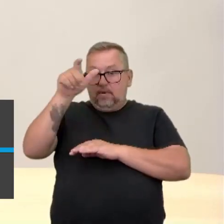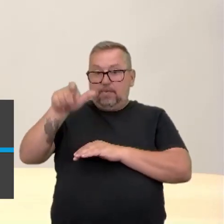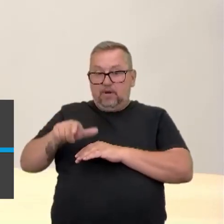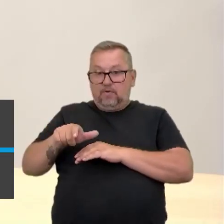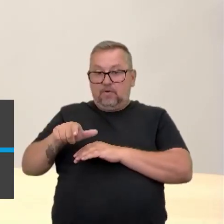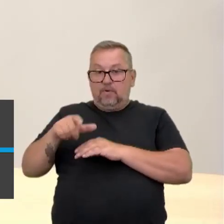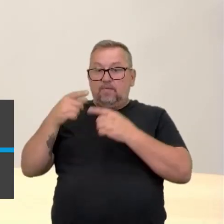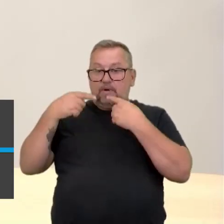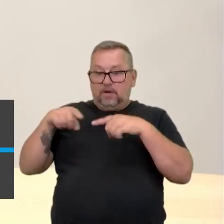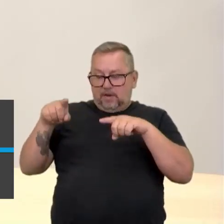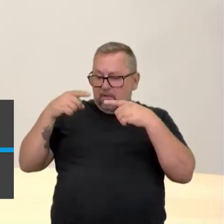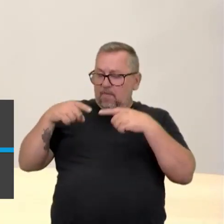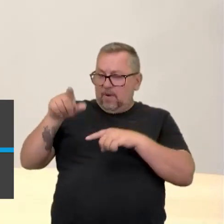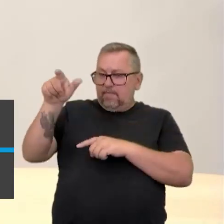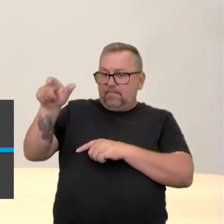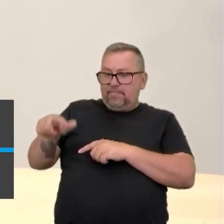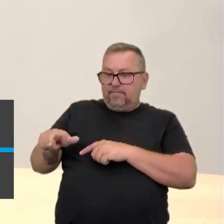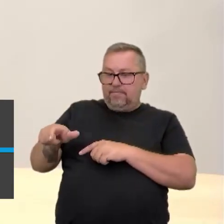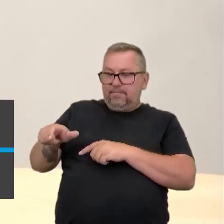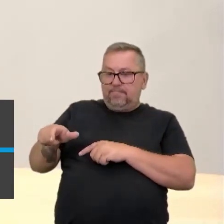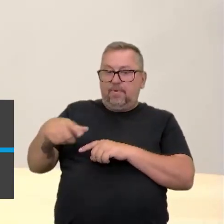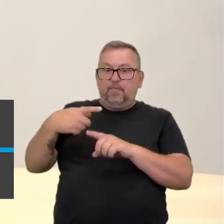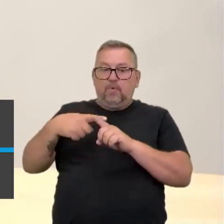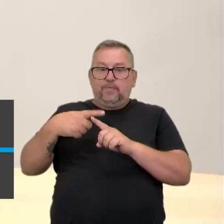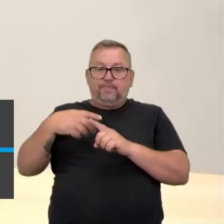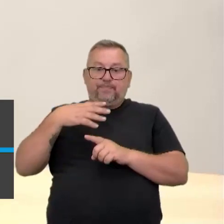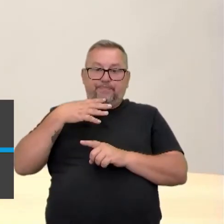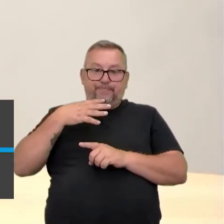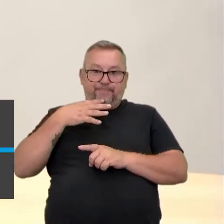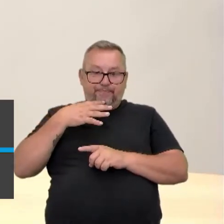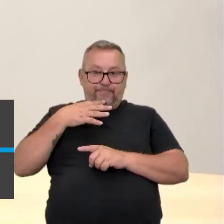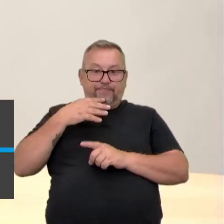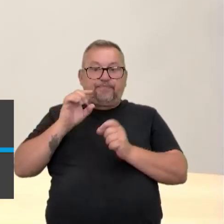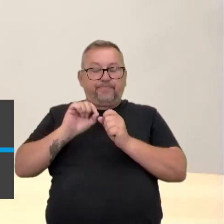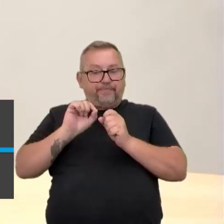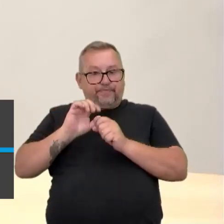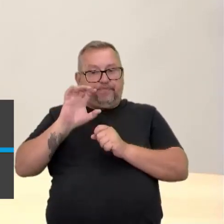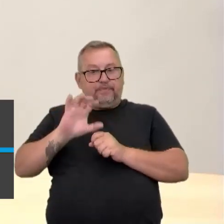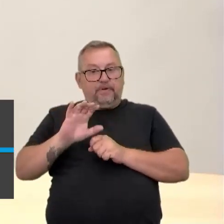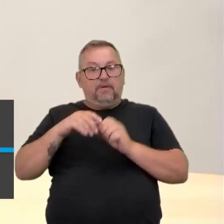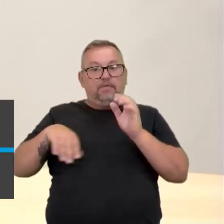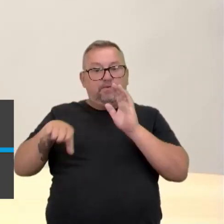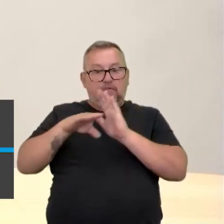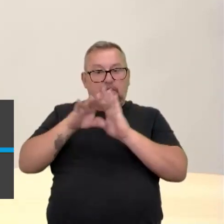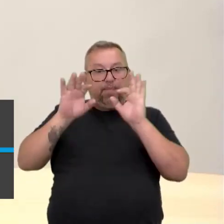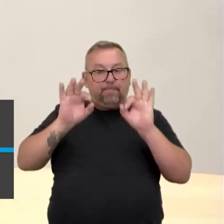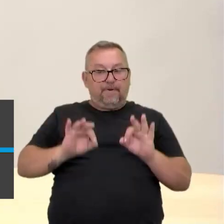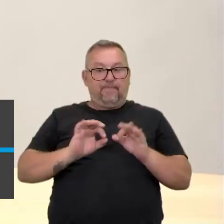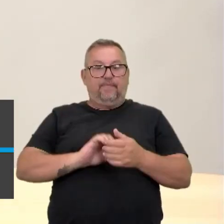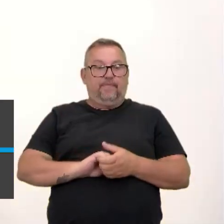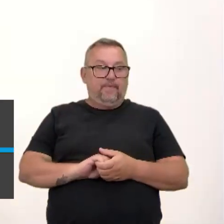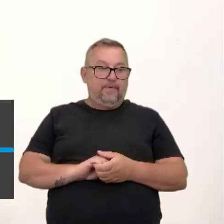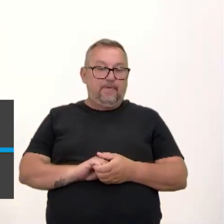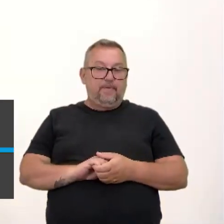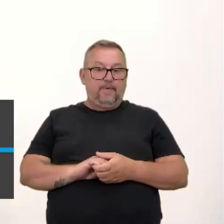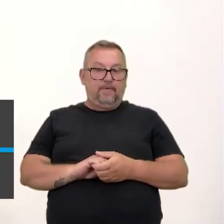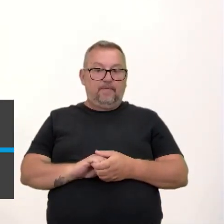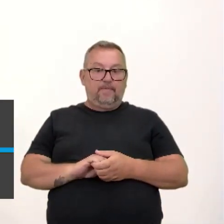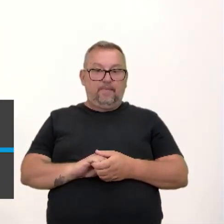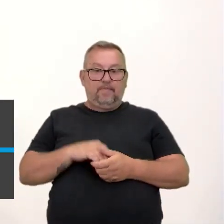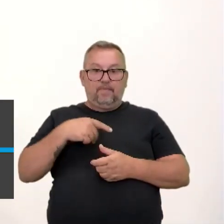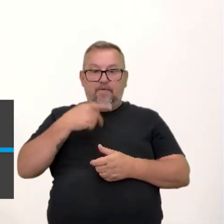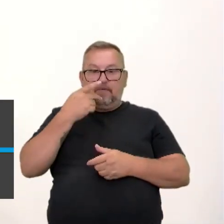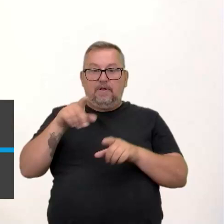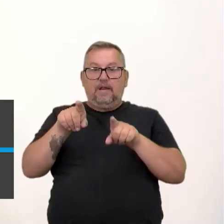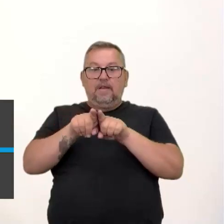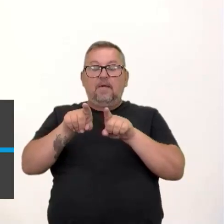vai fazer uma reclamação, principalmente porque ela conhece os meios de fazer essa reclamação, de chegar onde ela precisa. Quando eu falei da questão da geologia